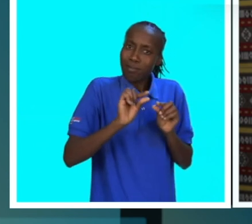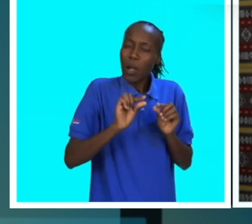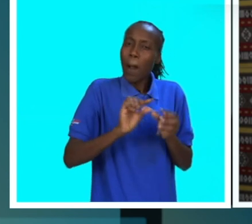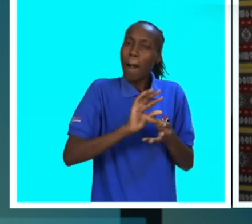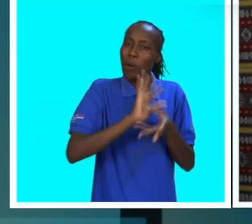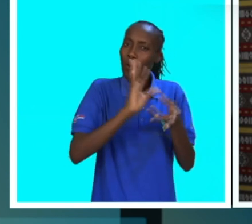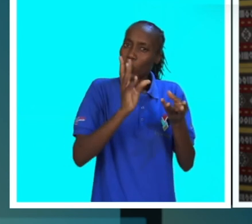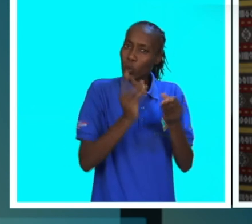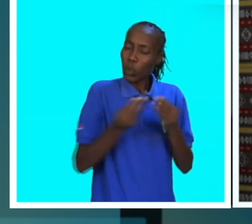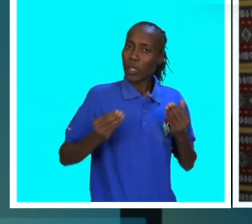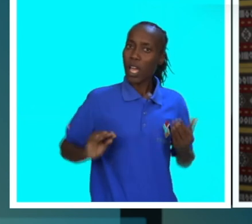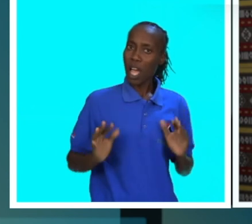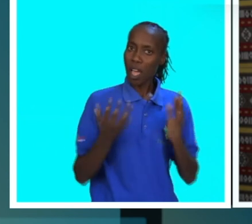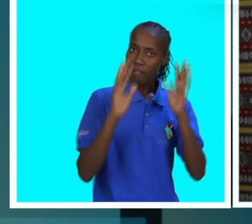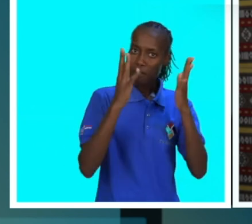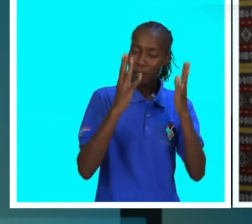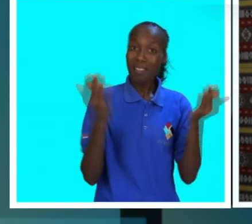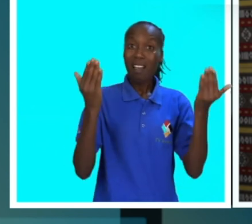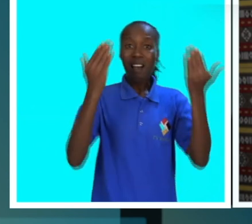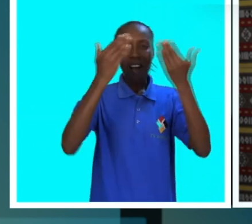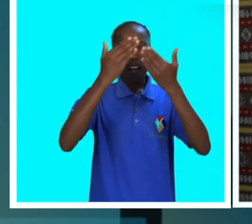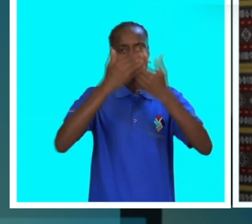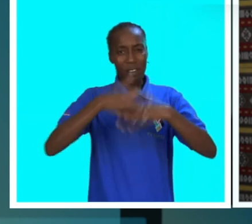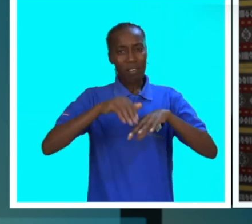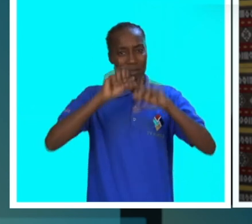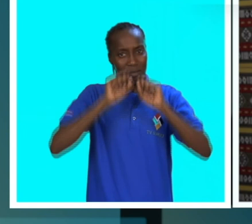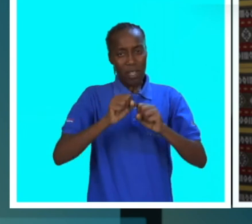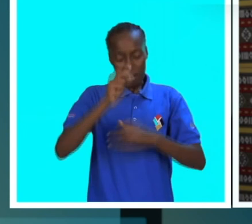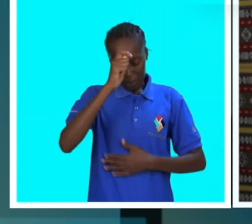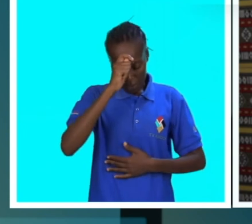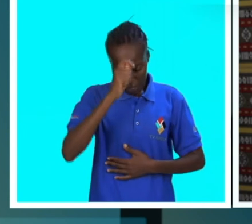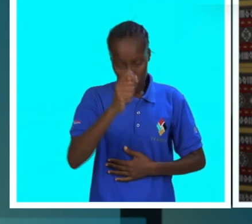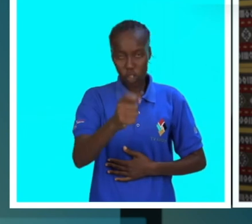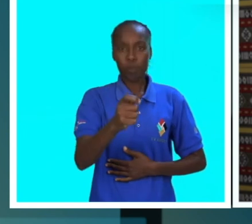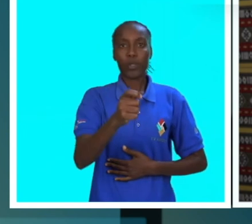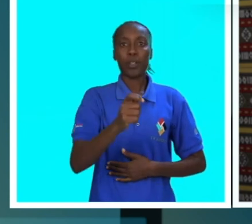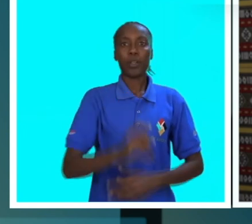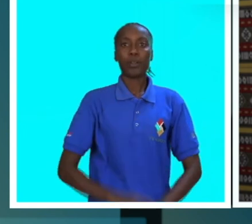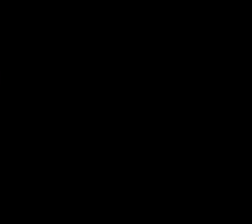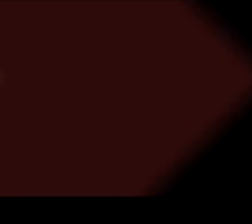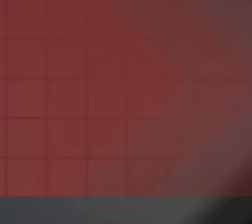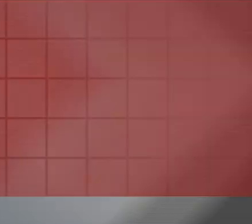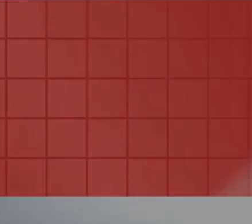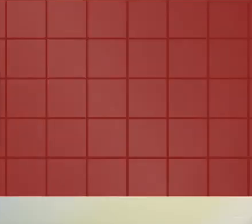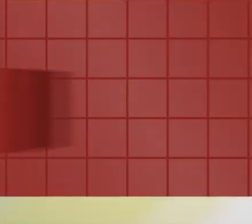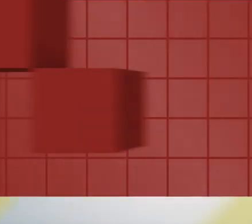estilo de vida, todas as nossas noitadas, tudo e mais alguma coisa é o que deve ser presenciado.